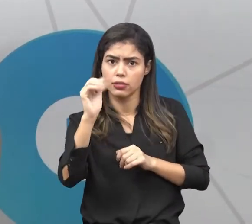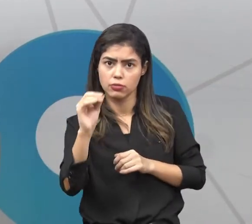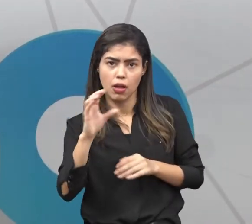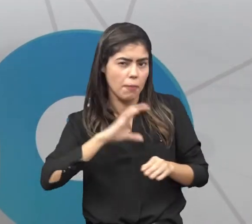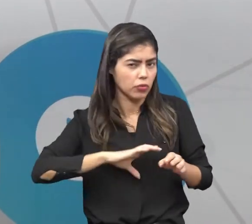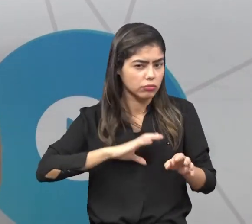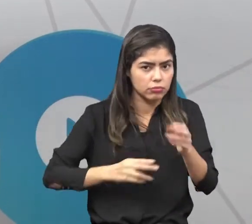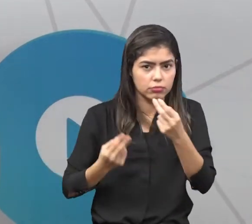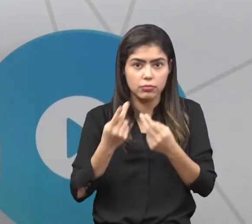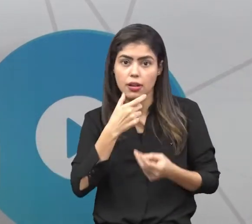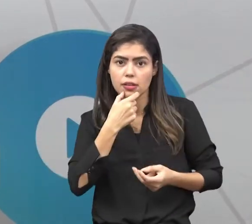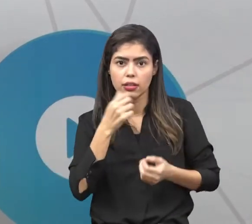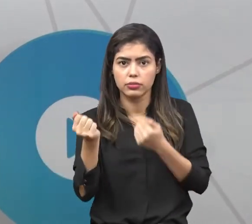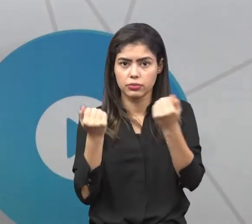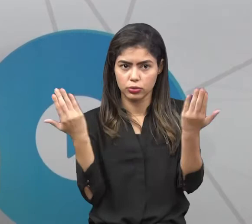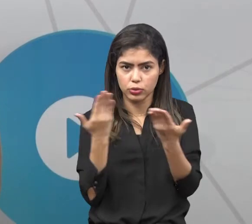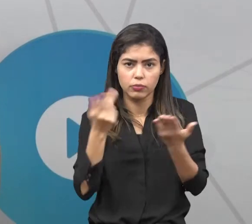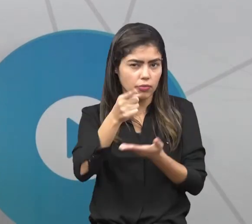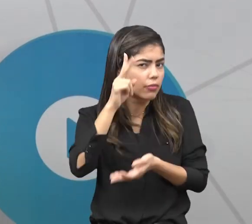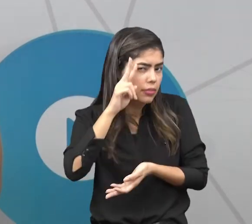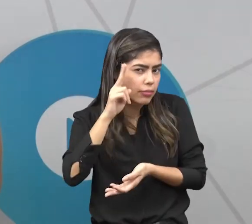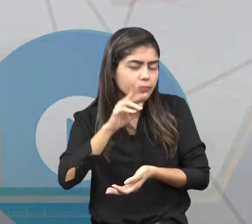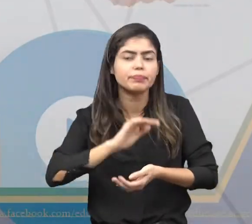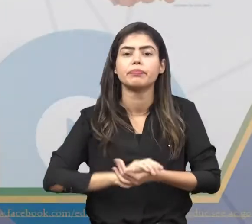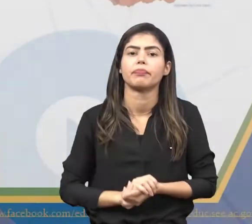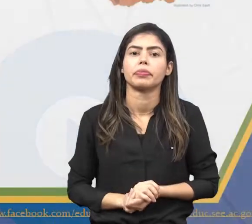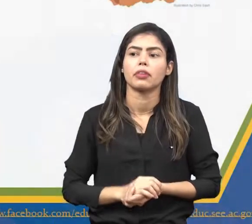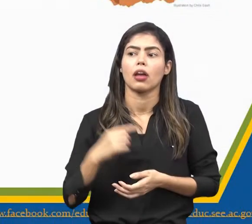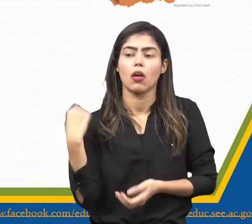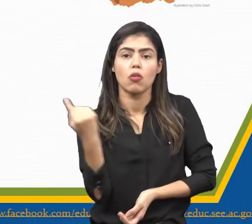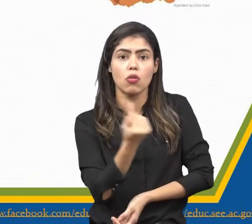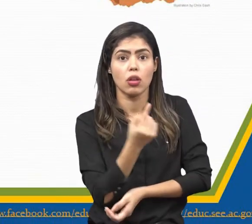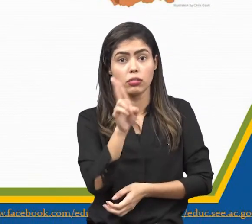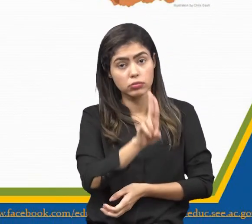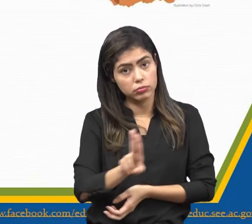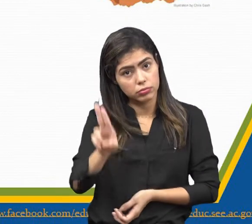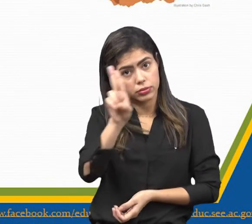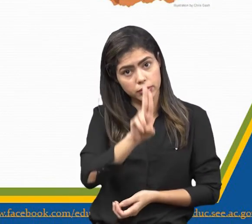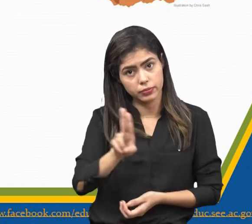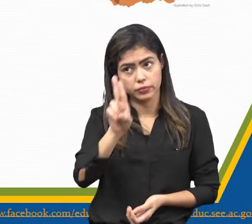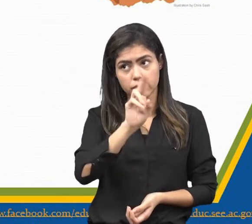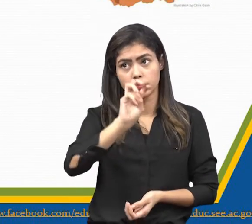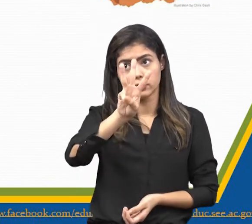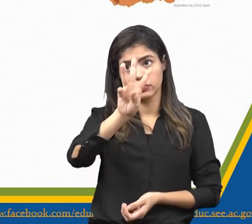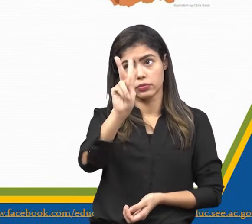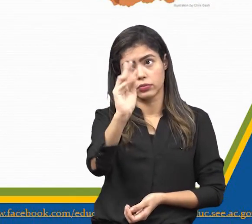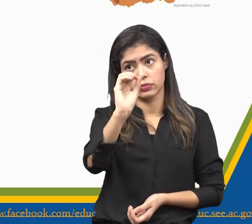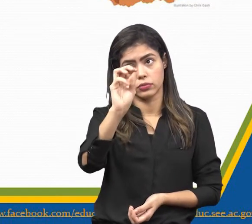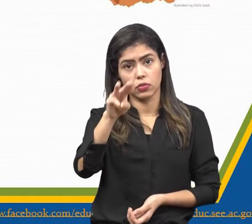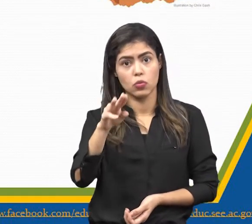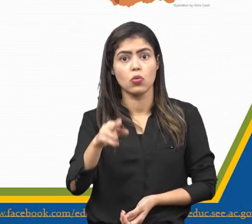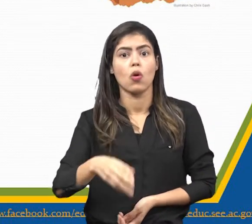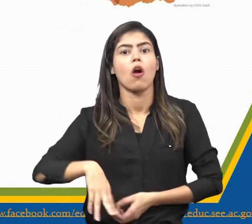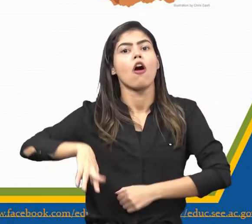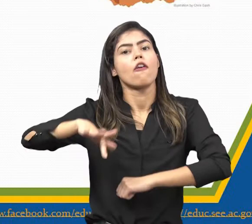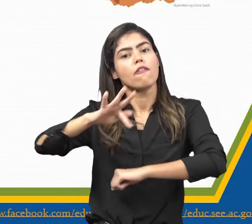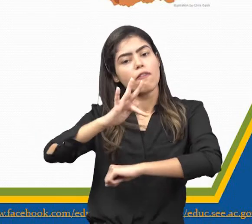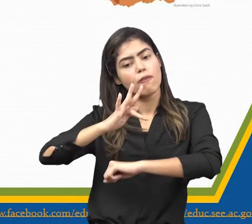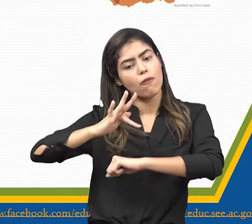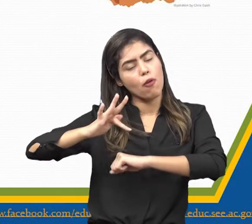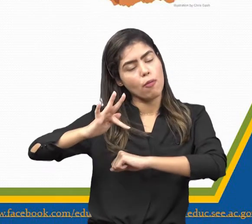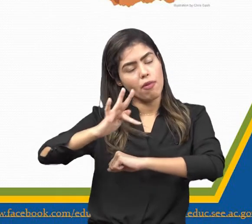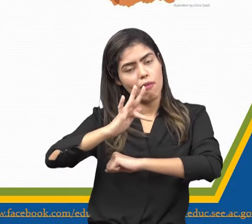inglês hoje, né? Para você lembrar. Então, nós usamos o pronome Juan em inglês formal. Tem esse